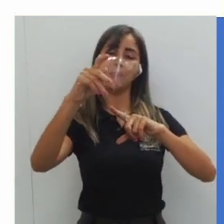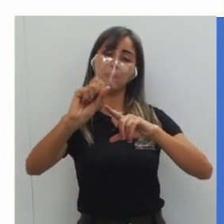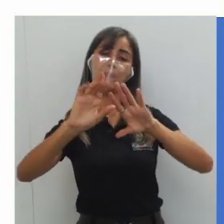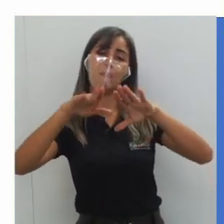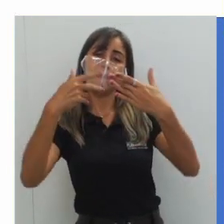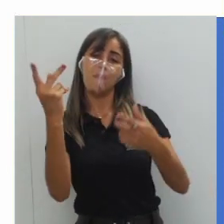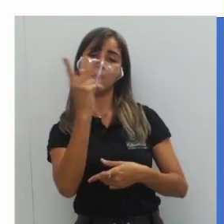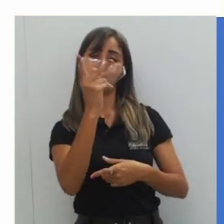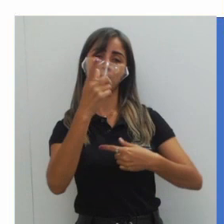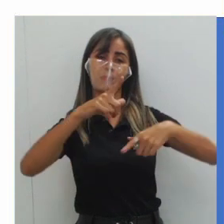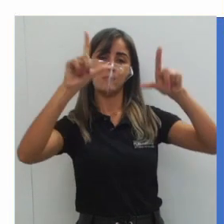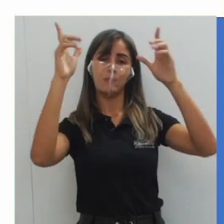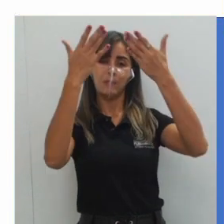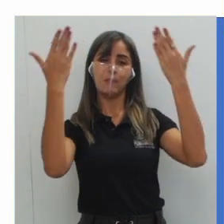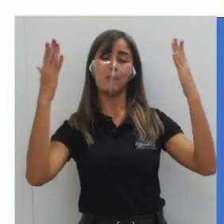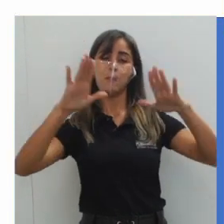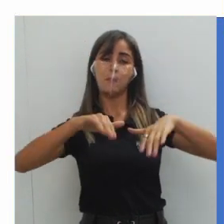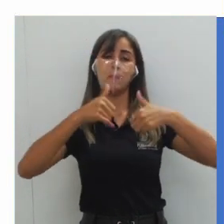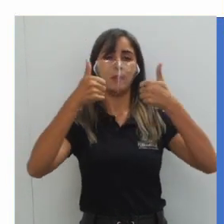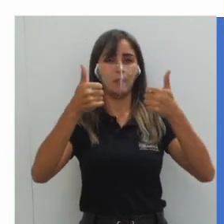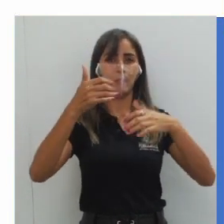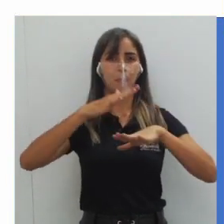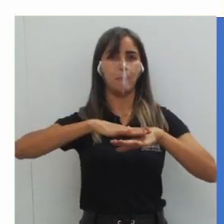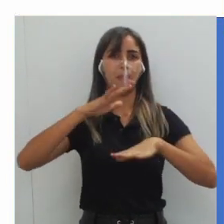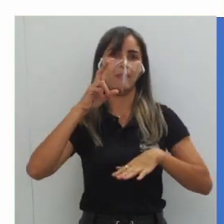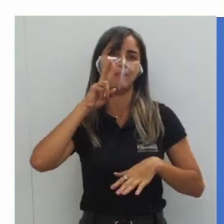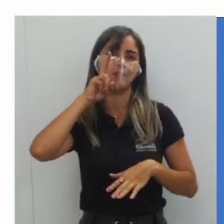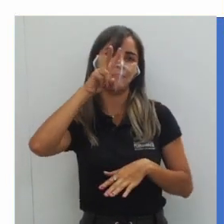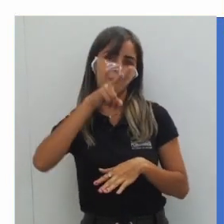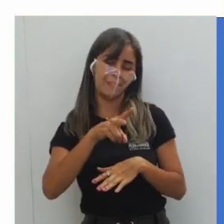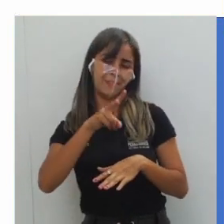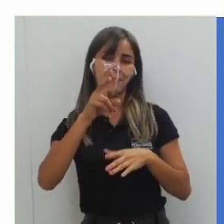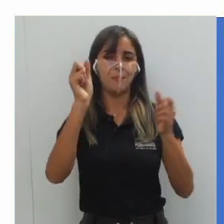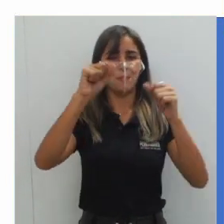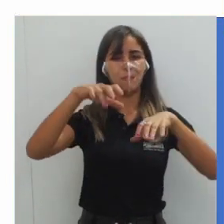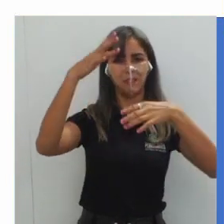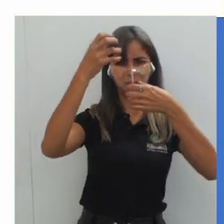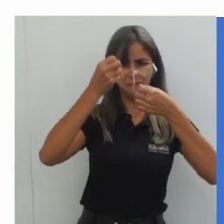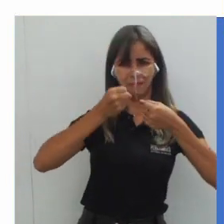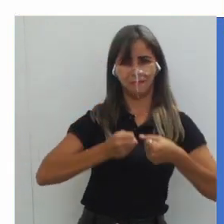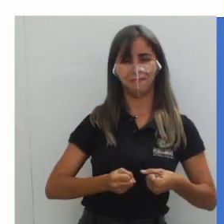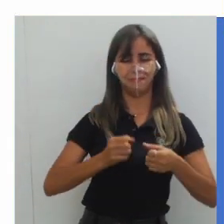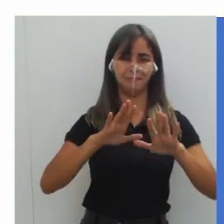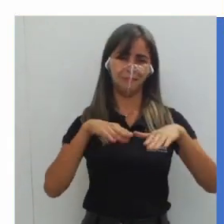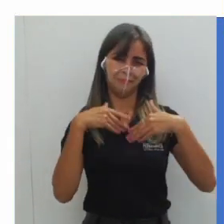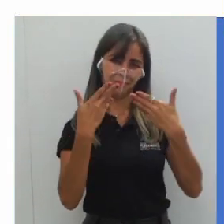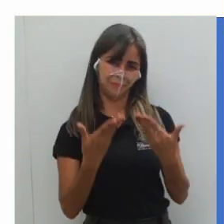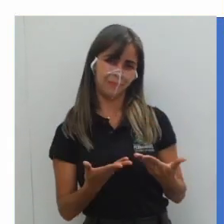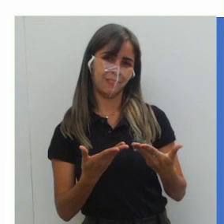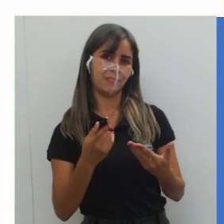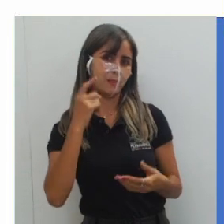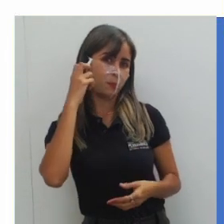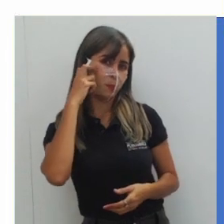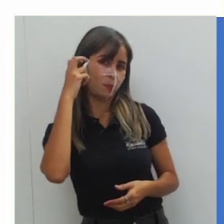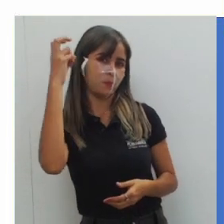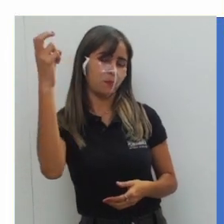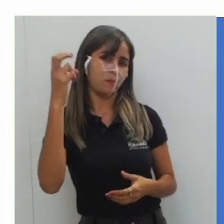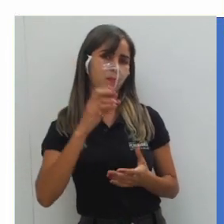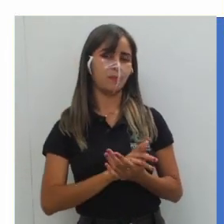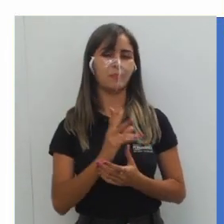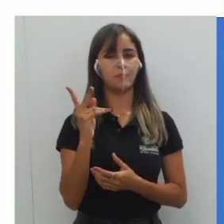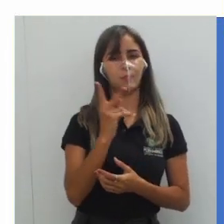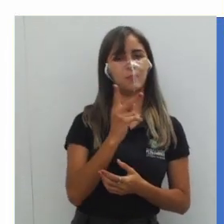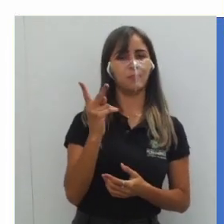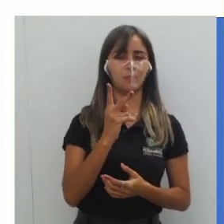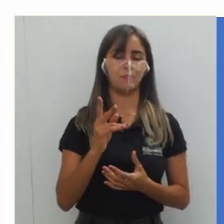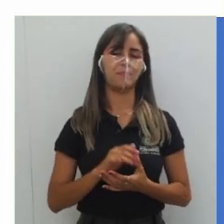você, entre os dois, qual é o melhor? Qual é o mais forte? Qual é o mais poderoso? Qual é o mais